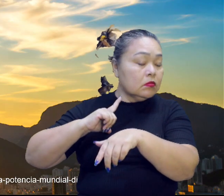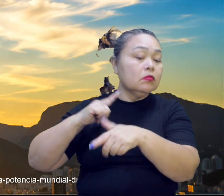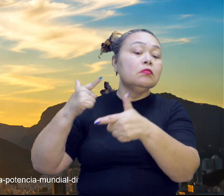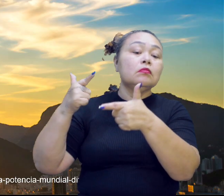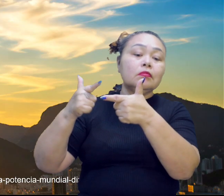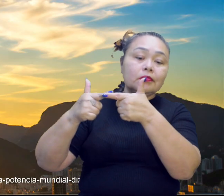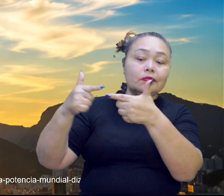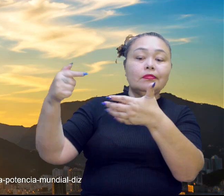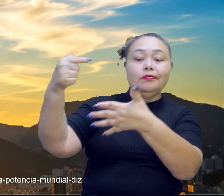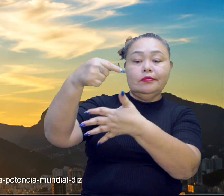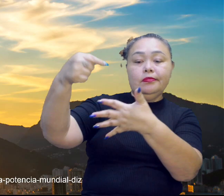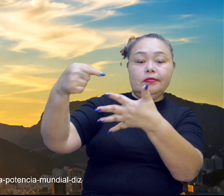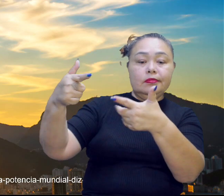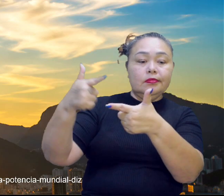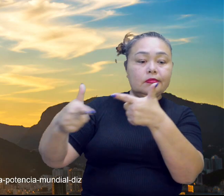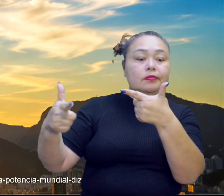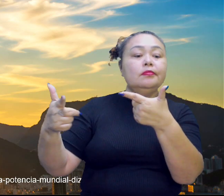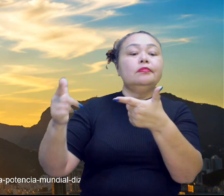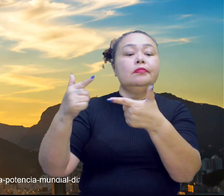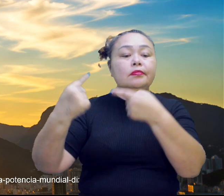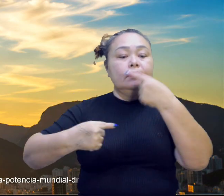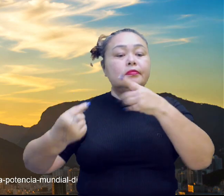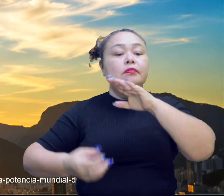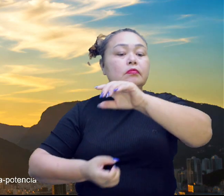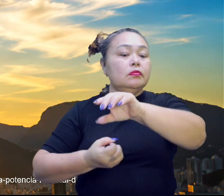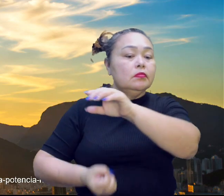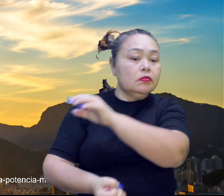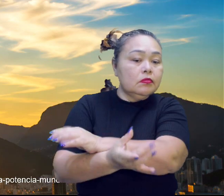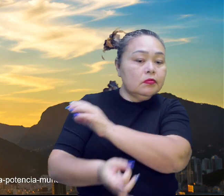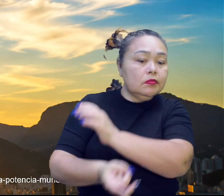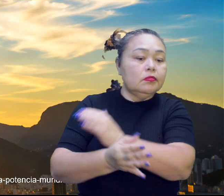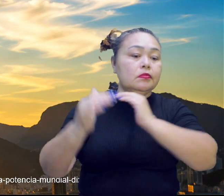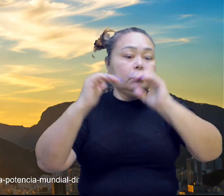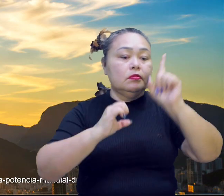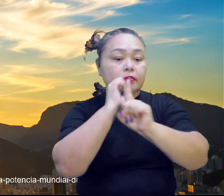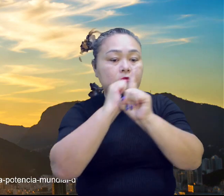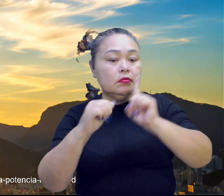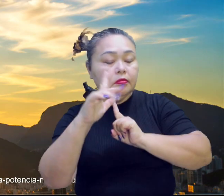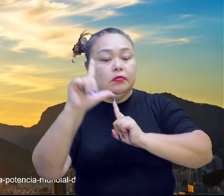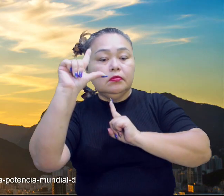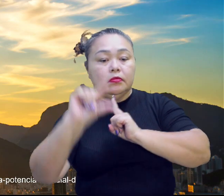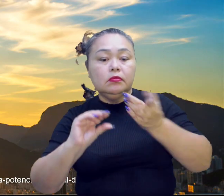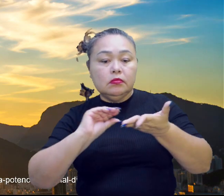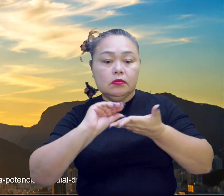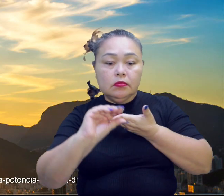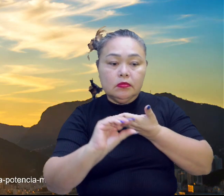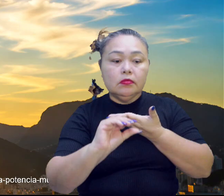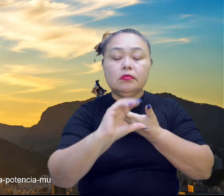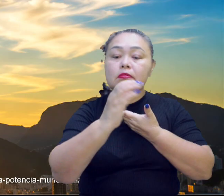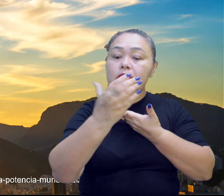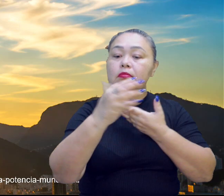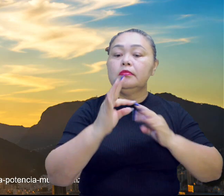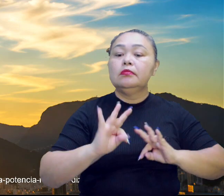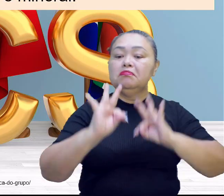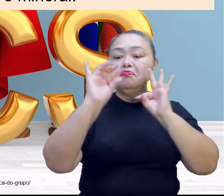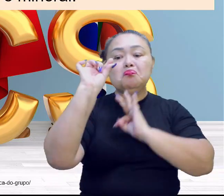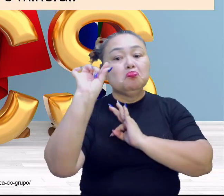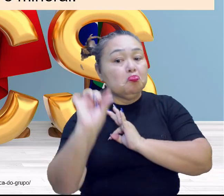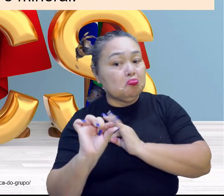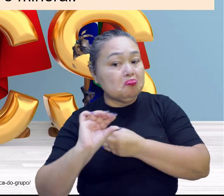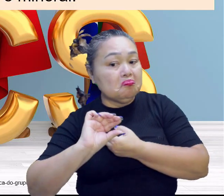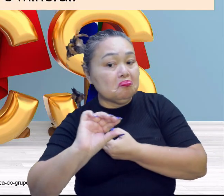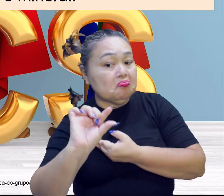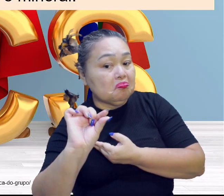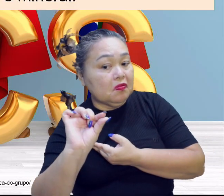esses problemas aqui, como crise política, corrupção, desigualdade social, baixo investimento em ciência e